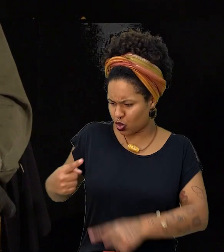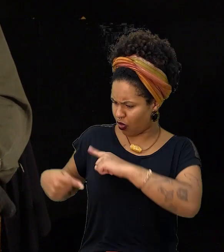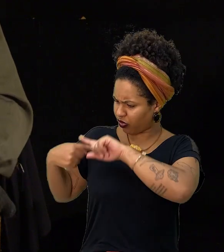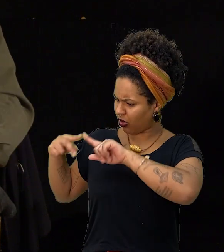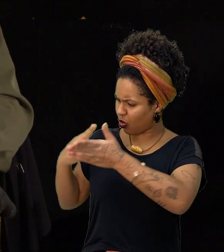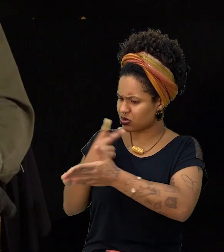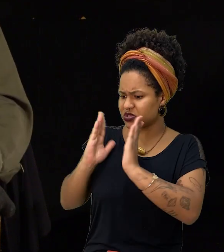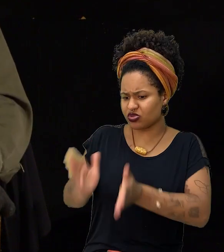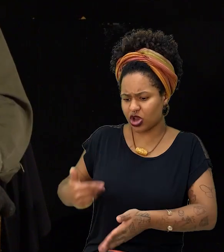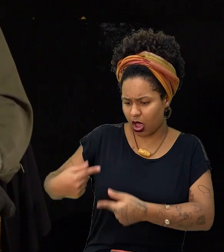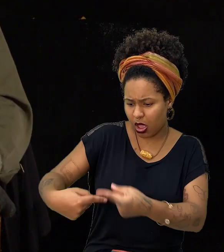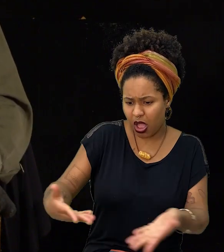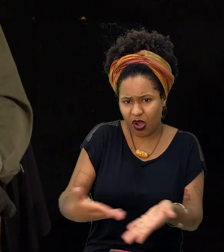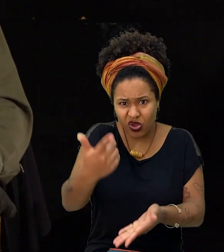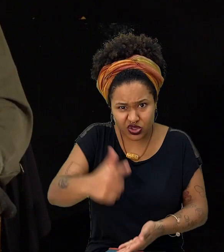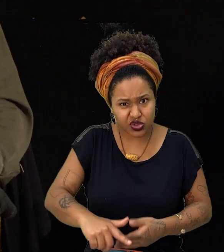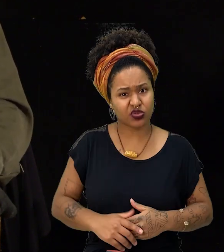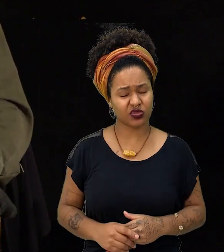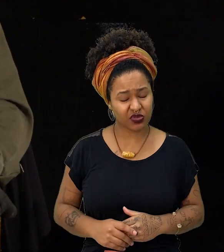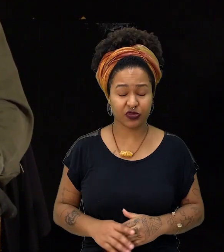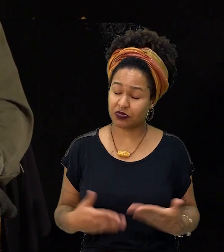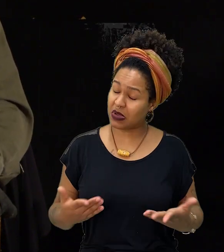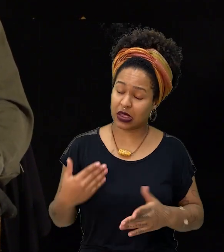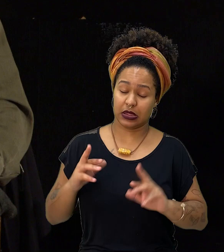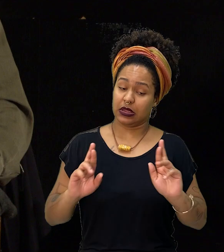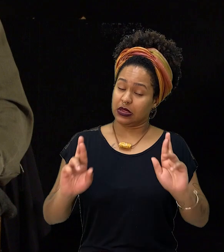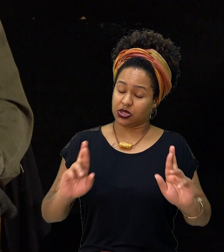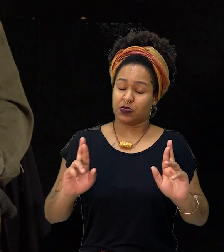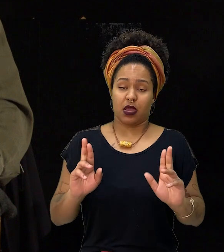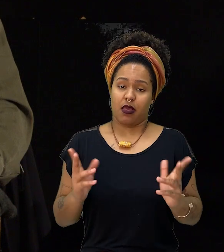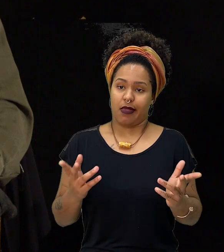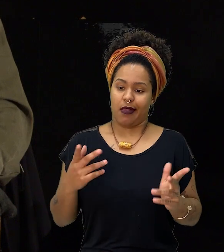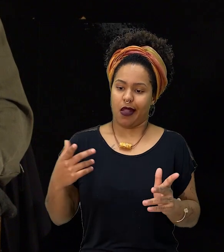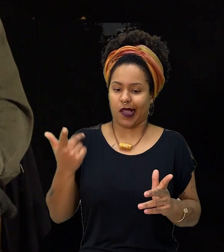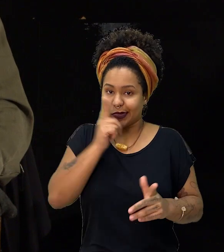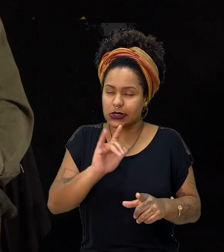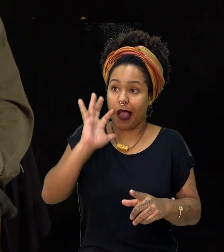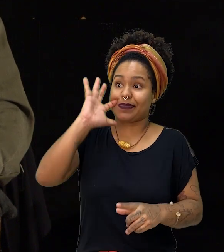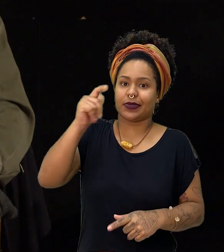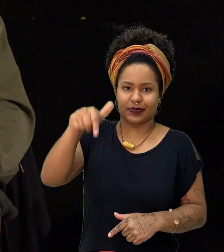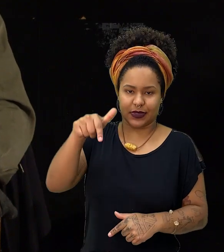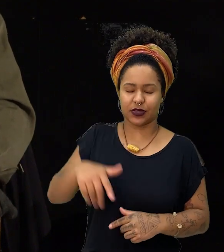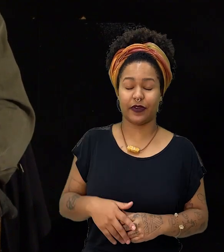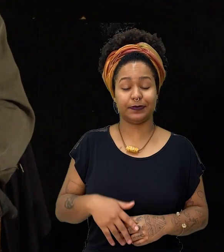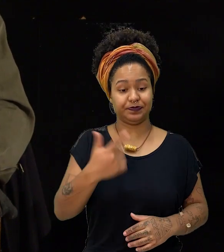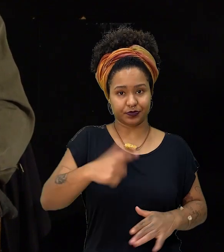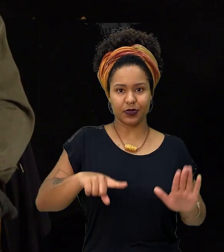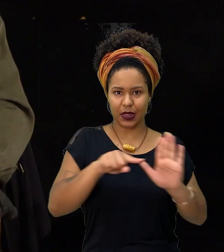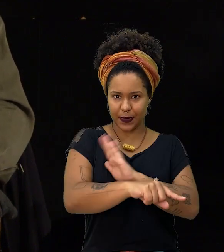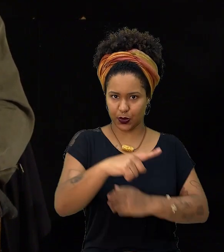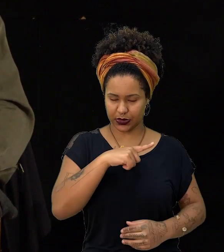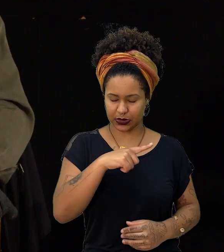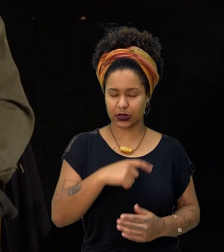né? Mas, enfim, vamos esperar que a coisa seja contornada. Tem mais uma pergunta